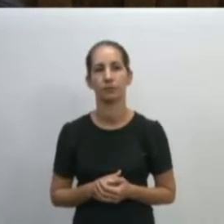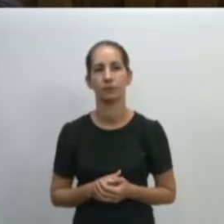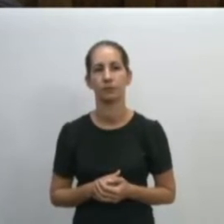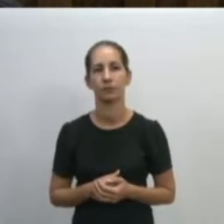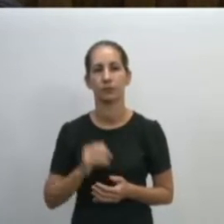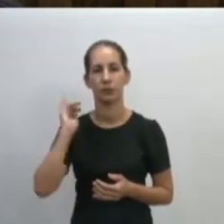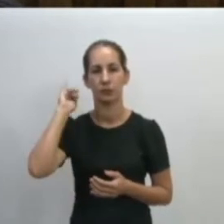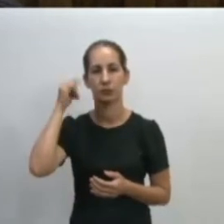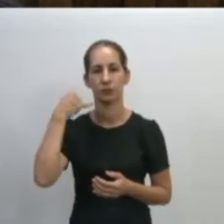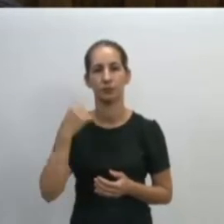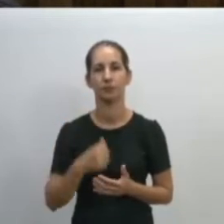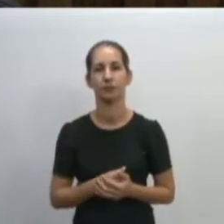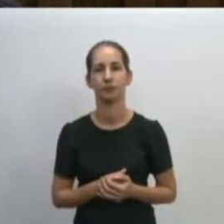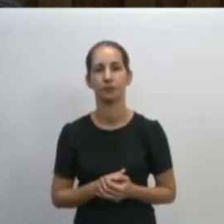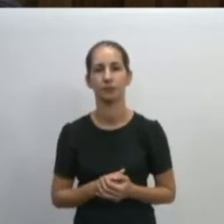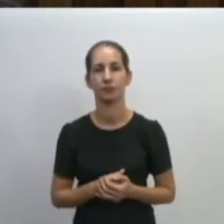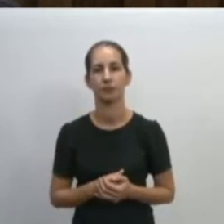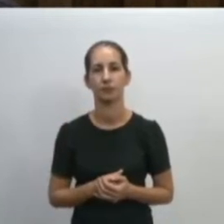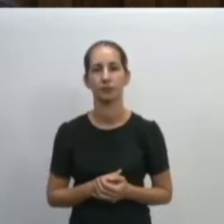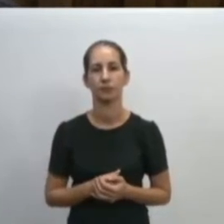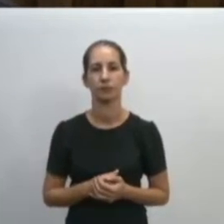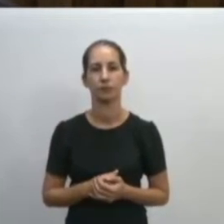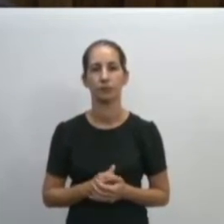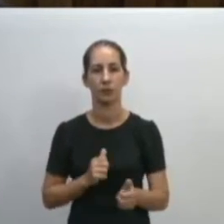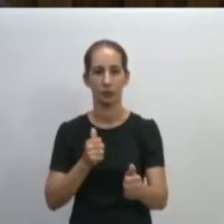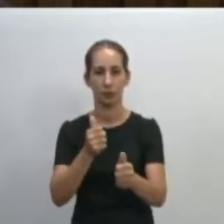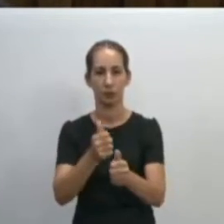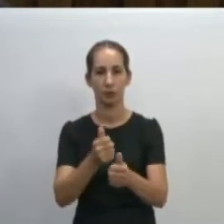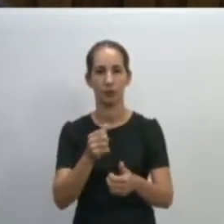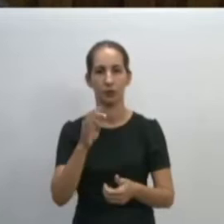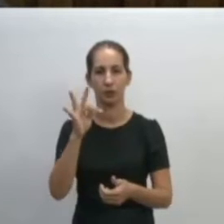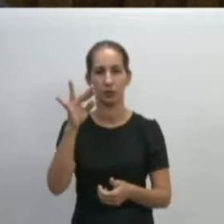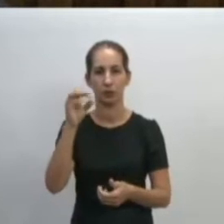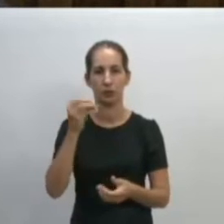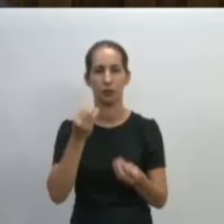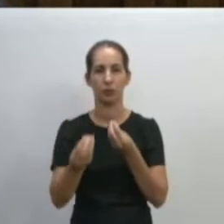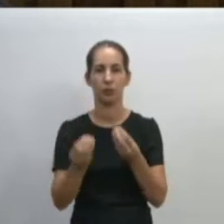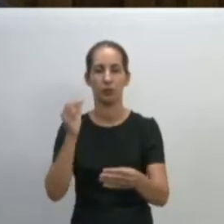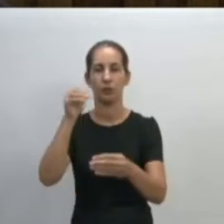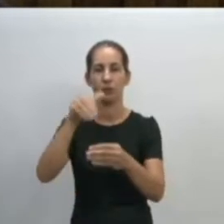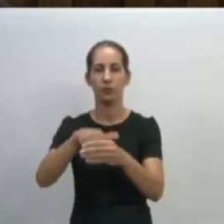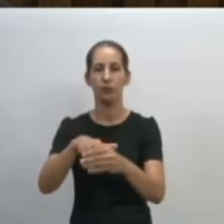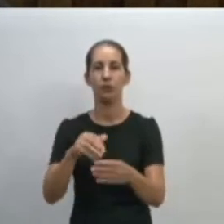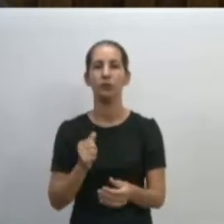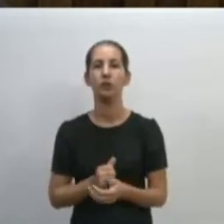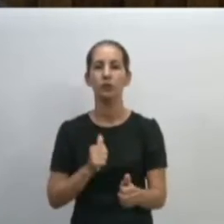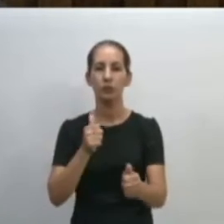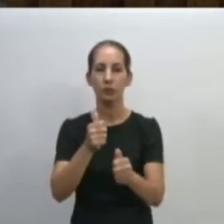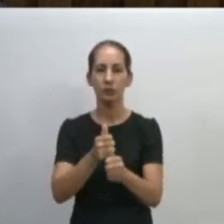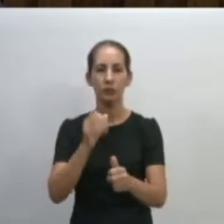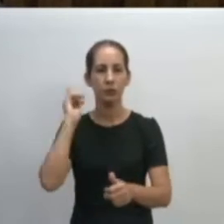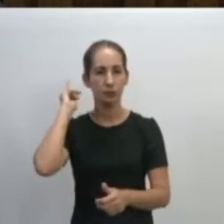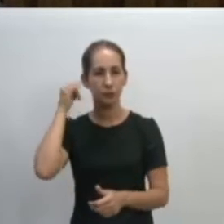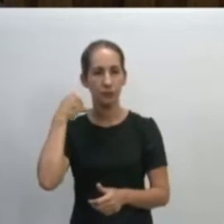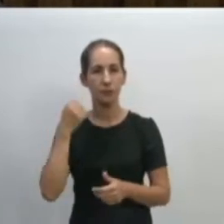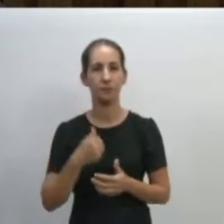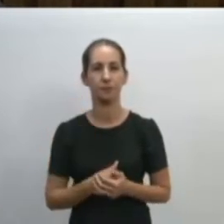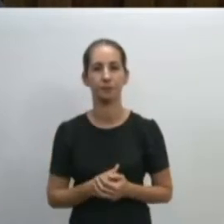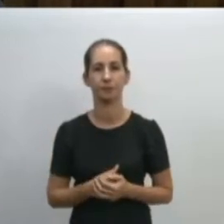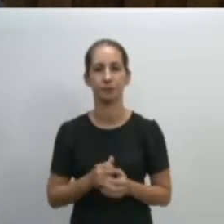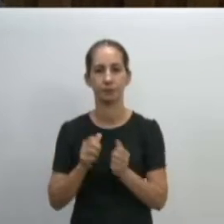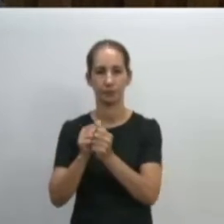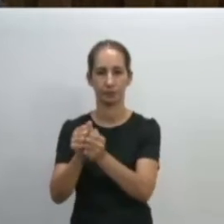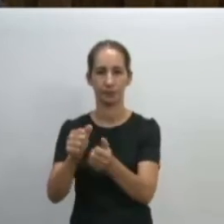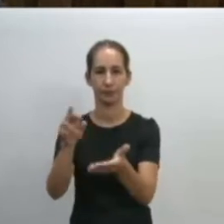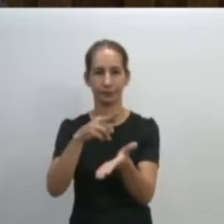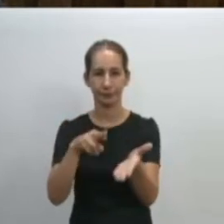Vereadora Júlia, para substituir o vereador Técio, como vota Vossa Excelência para substituir a vereadora Júlia? Acompanho